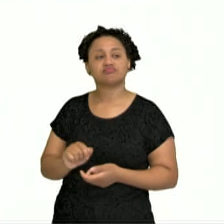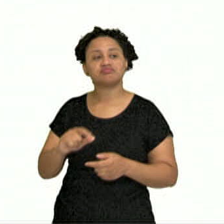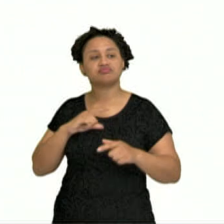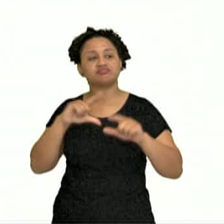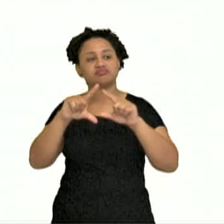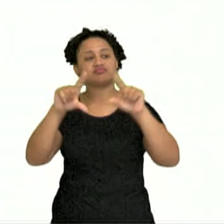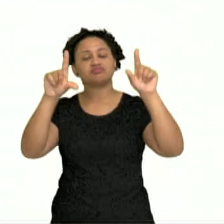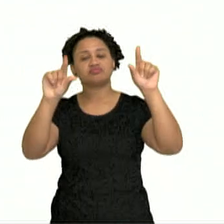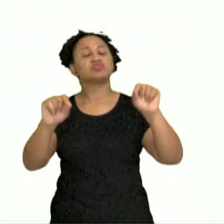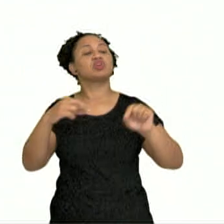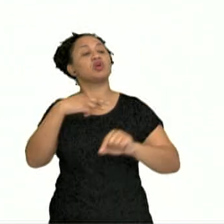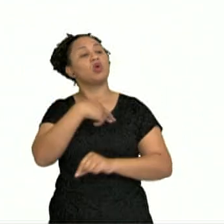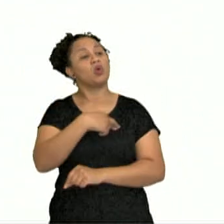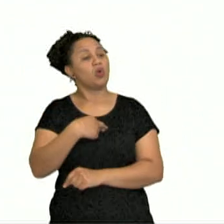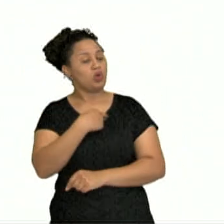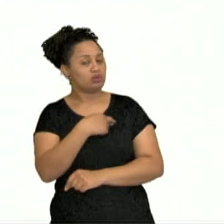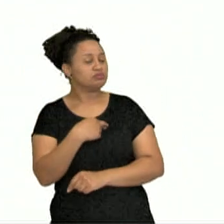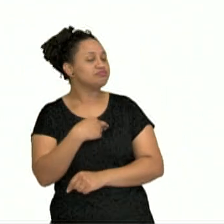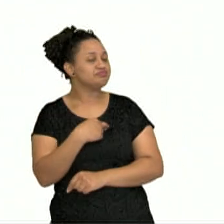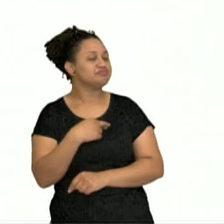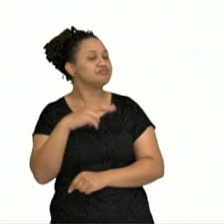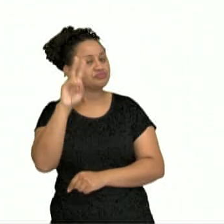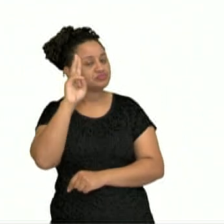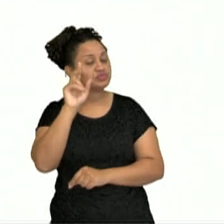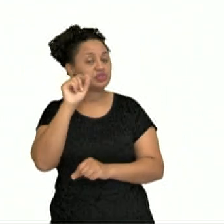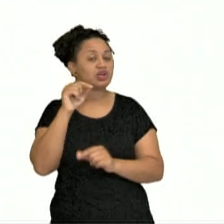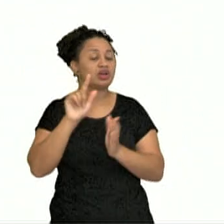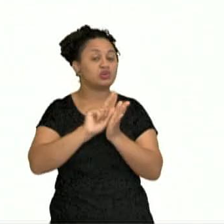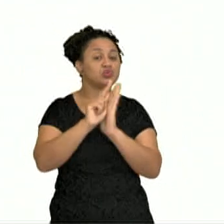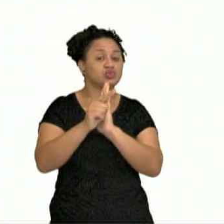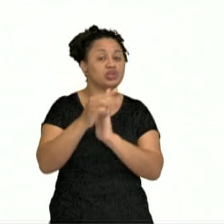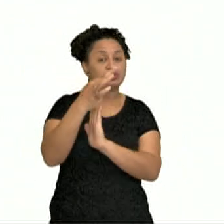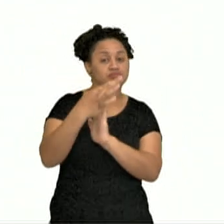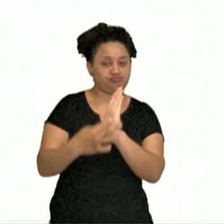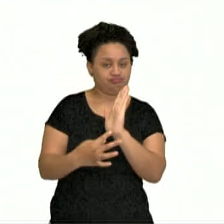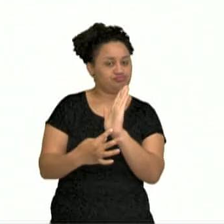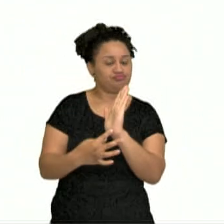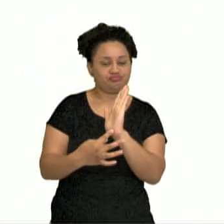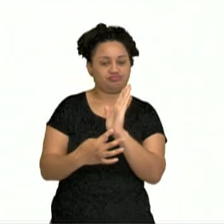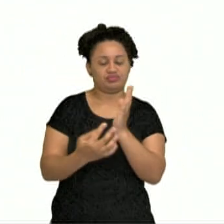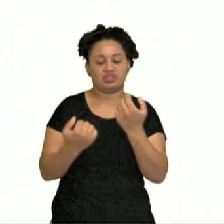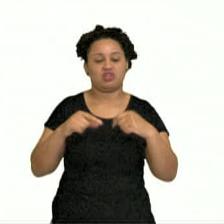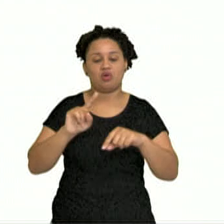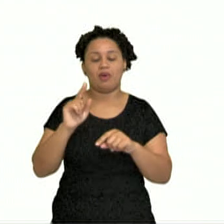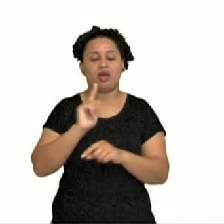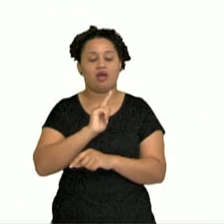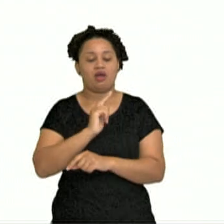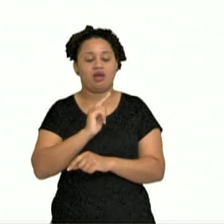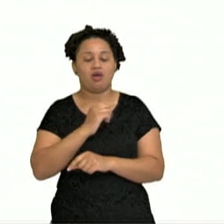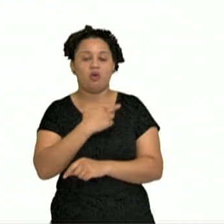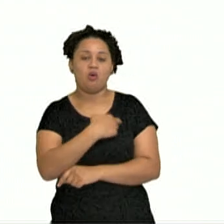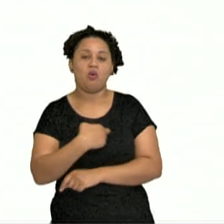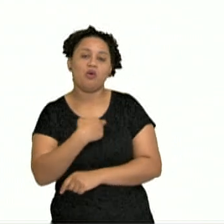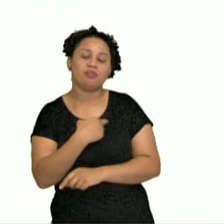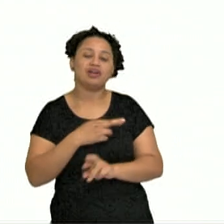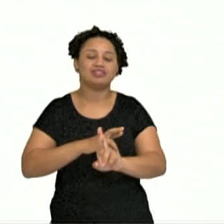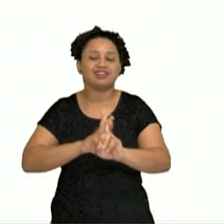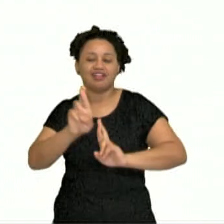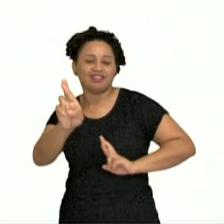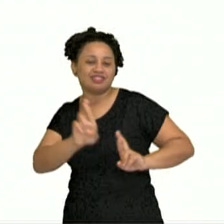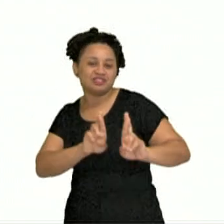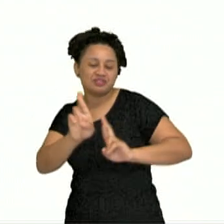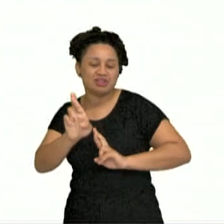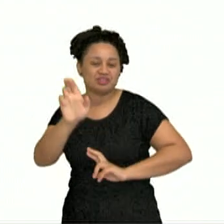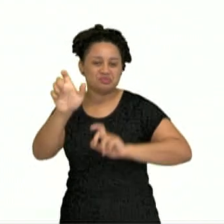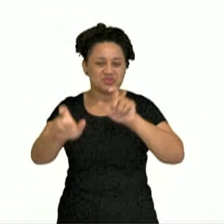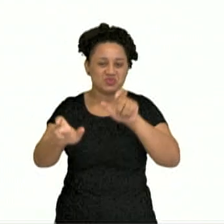romance. Romance, lembrando, é um gênero textual. Aqui não está falando de romance no sentido de relação entre